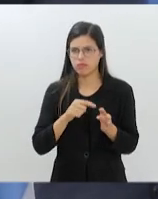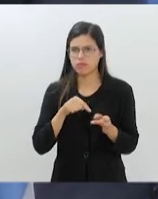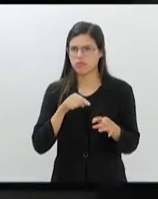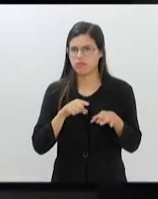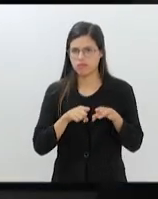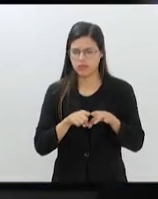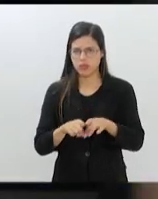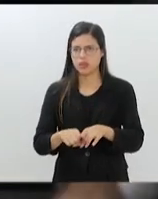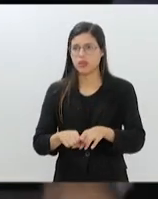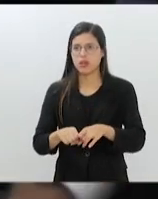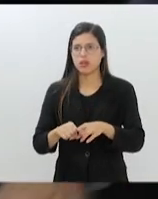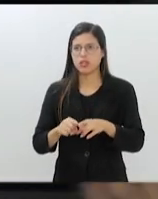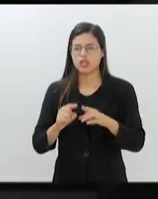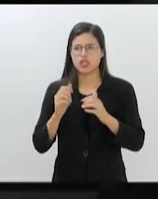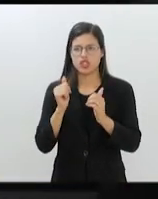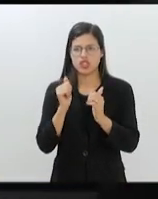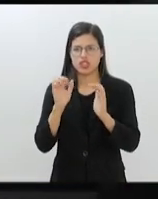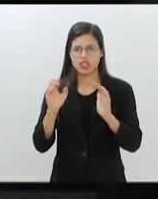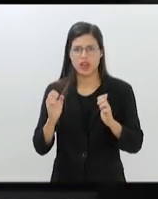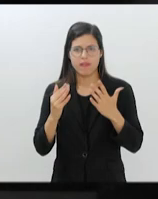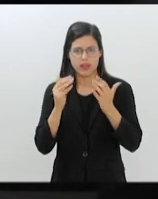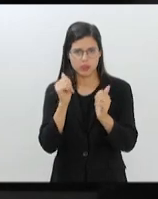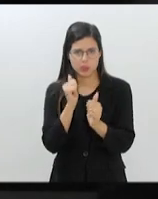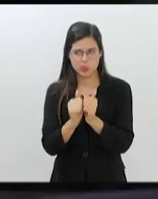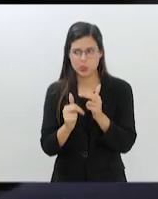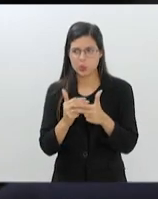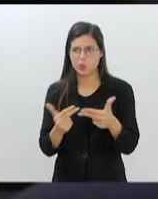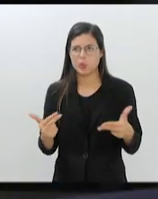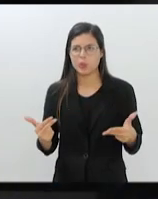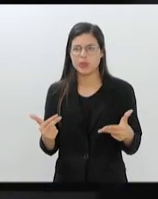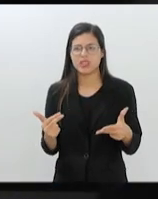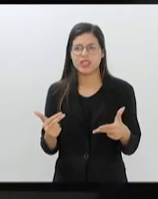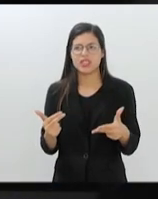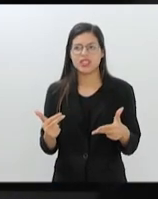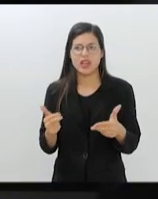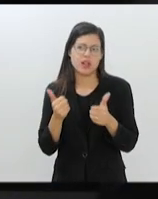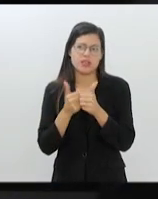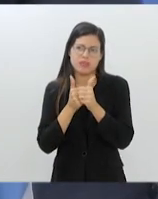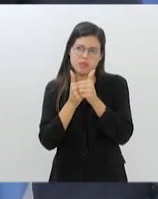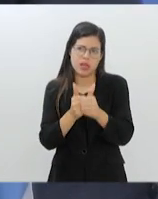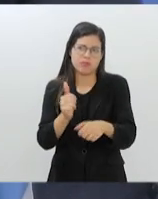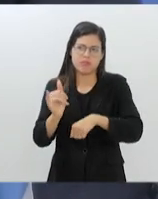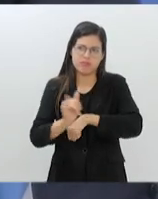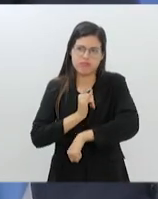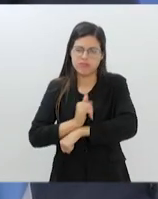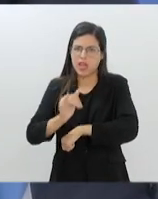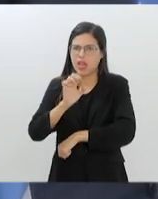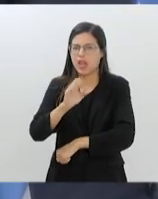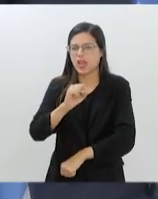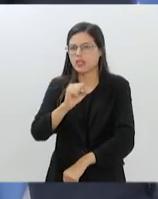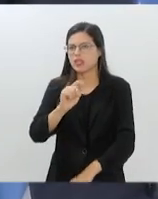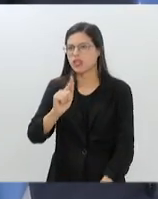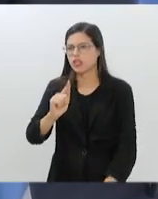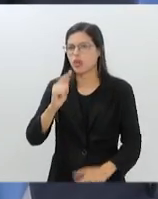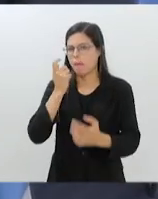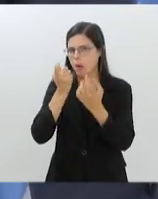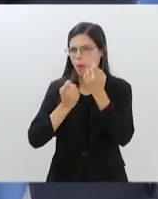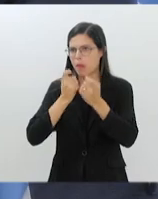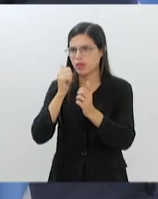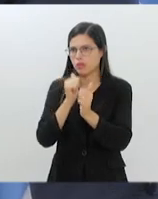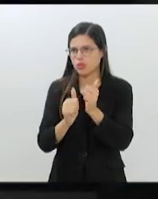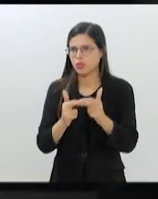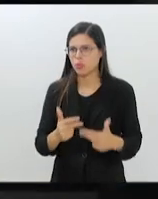então agora não a cedai segue a estratégia além de SG é preocupada com esporte e ali a gente tá